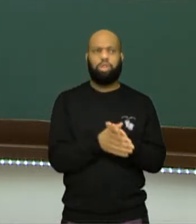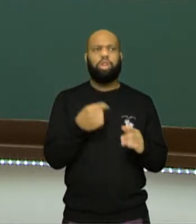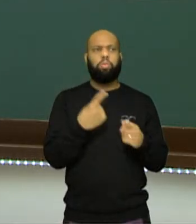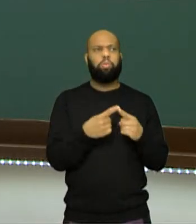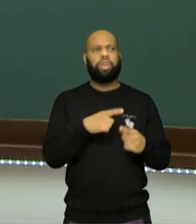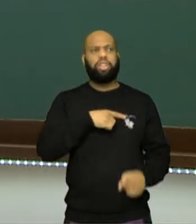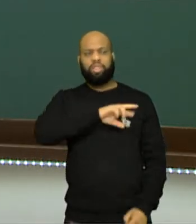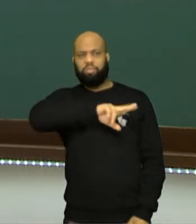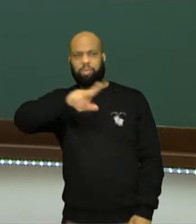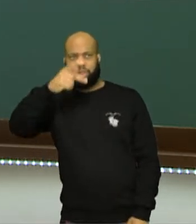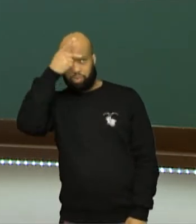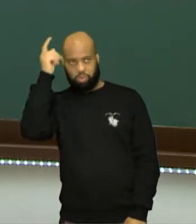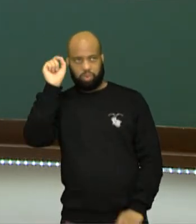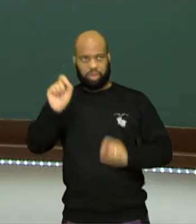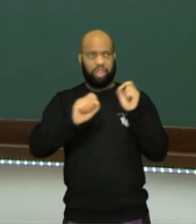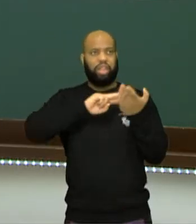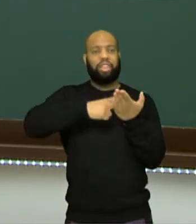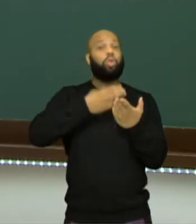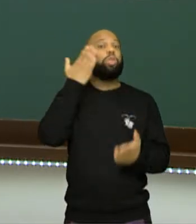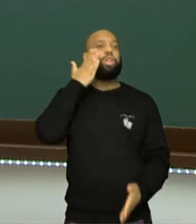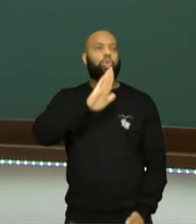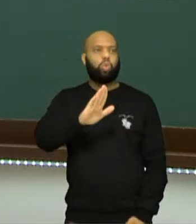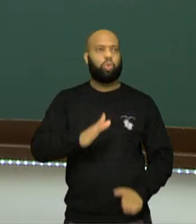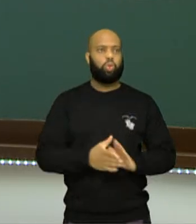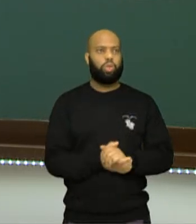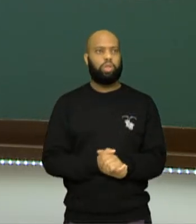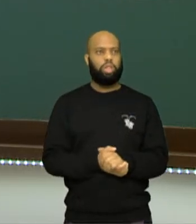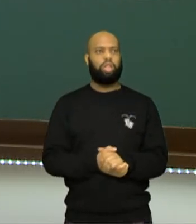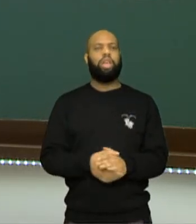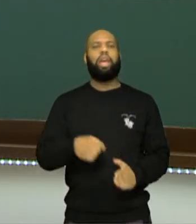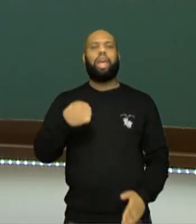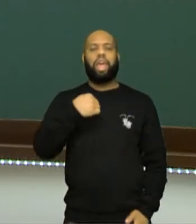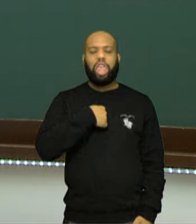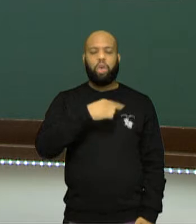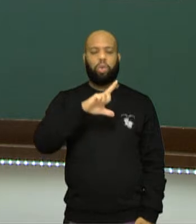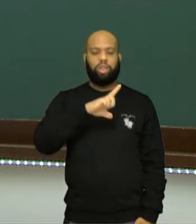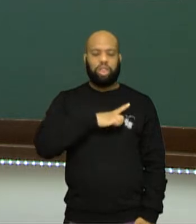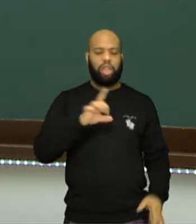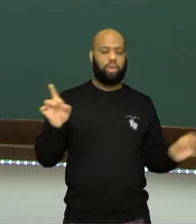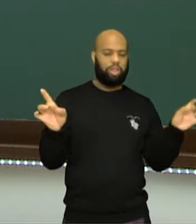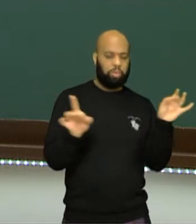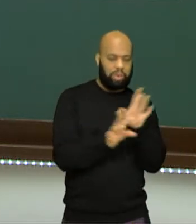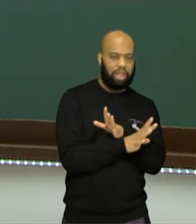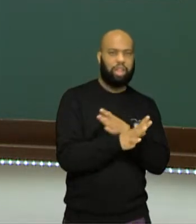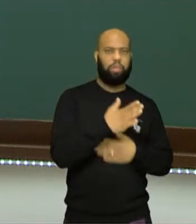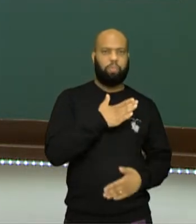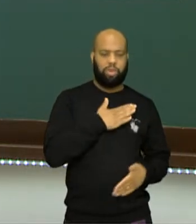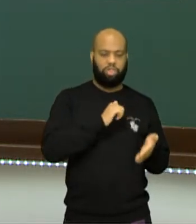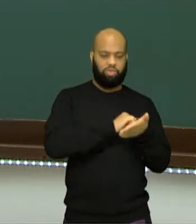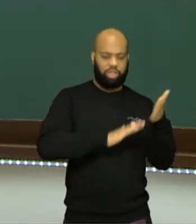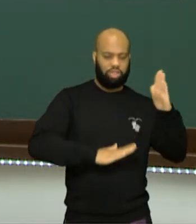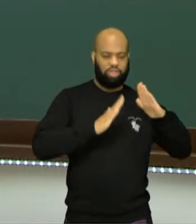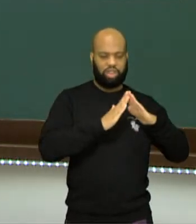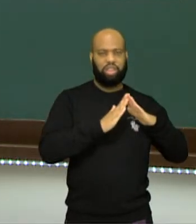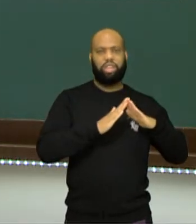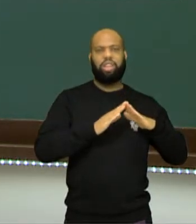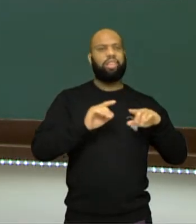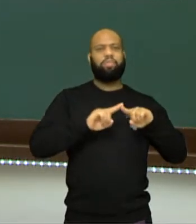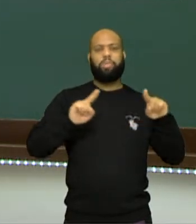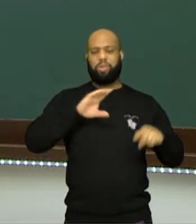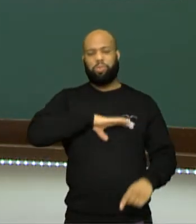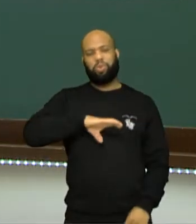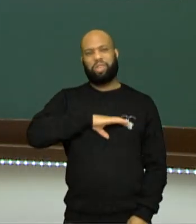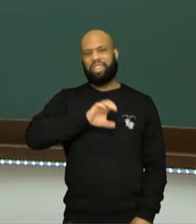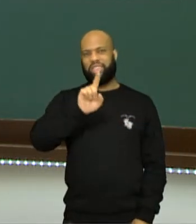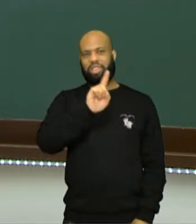pessoas traduziriam ao pé da letra aqui, ó, I have finished, eu tenho terminado minha lição de casa. A gente não fala assim no português,